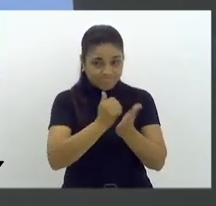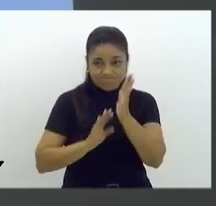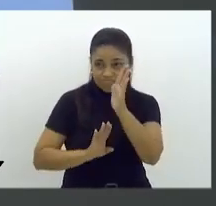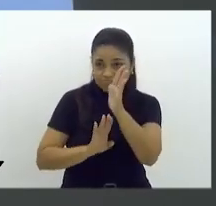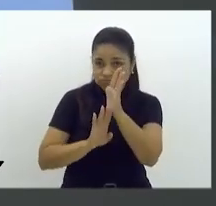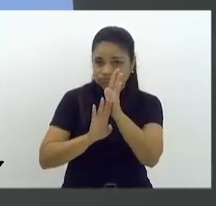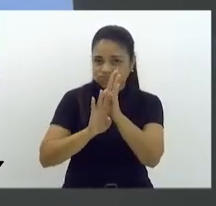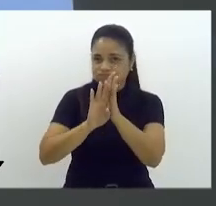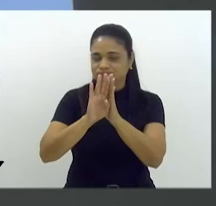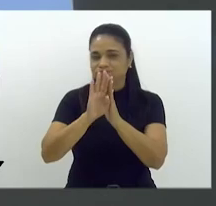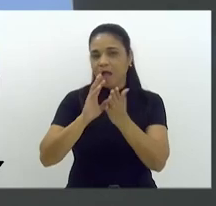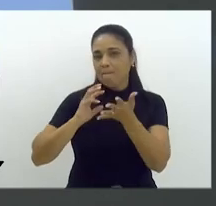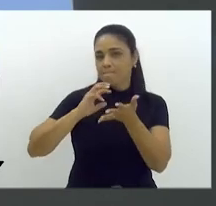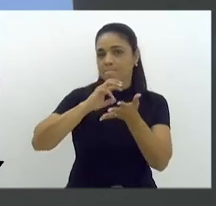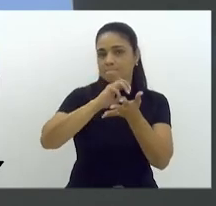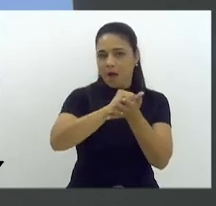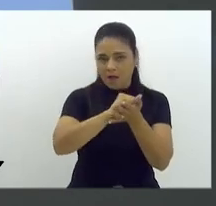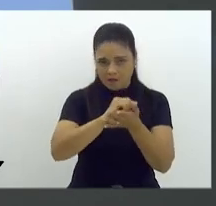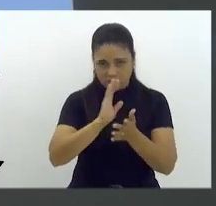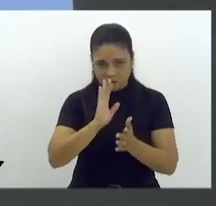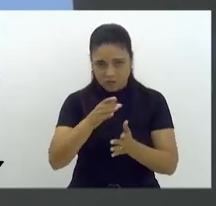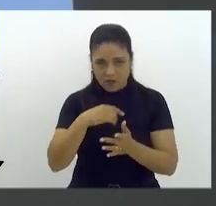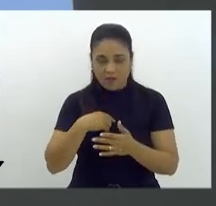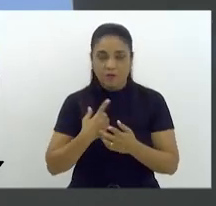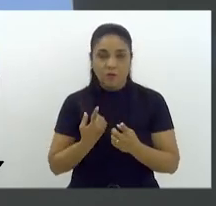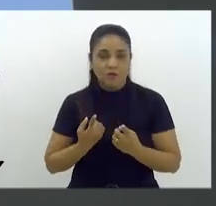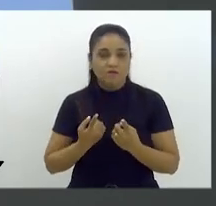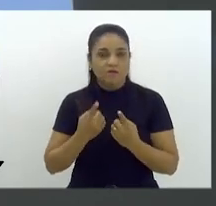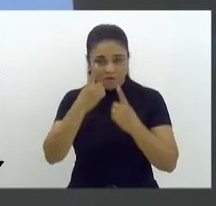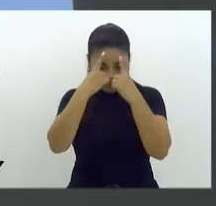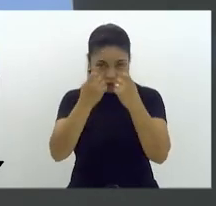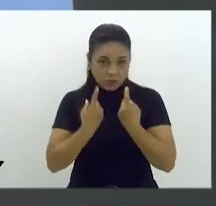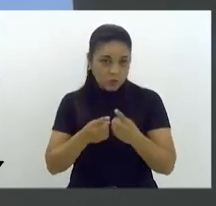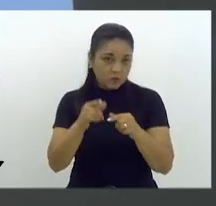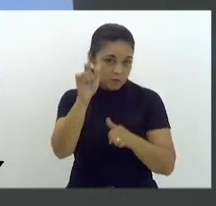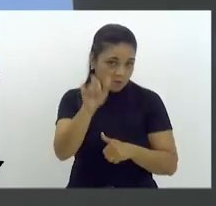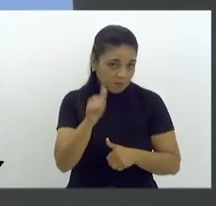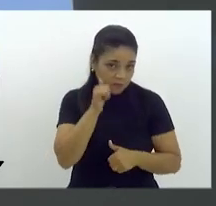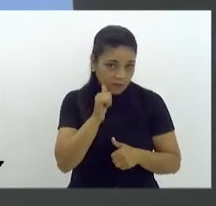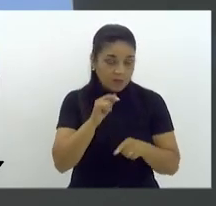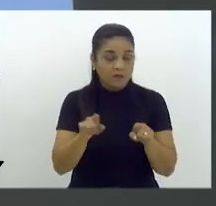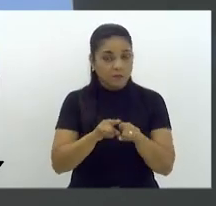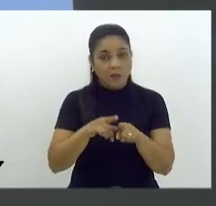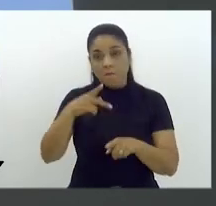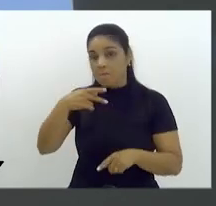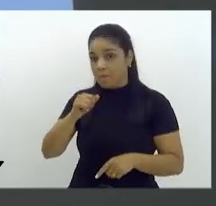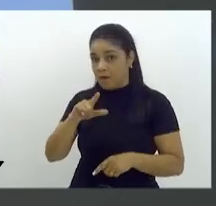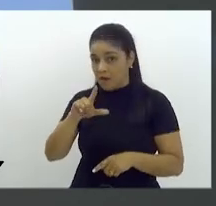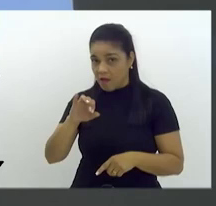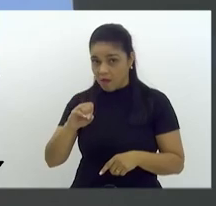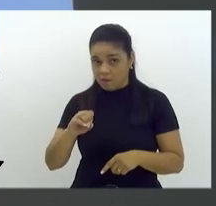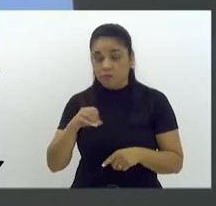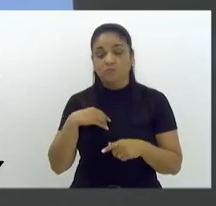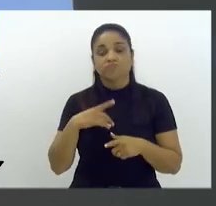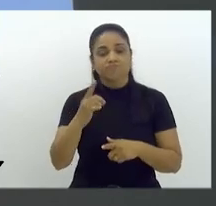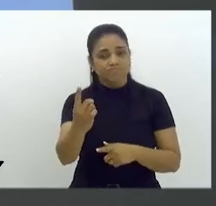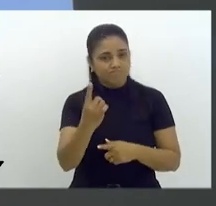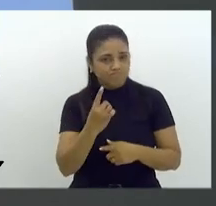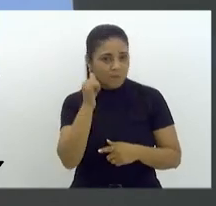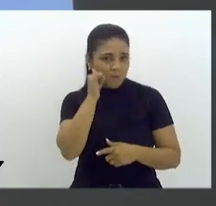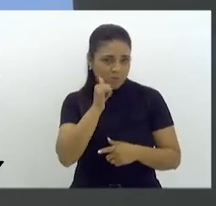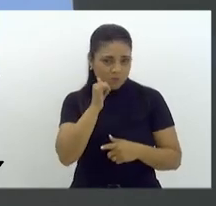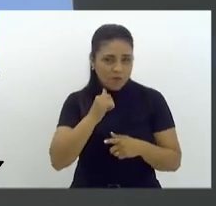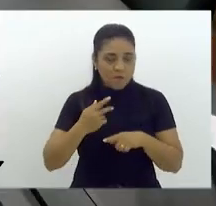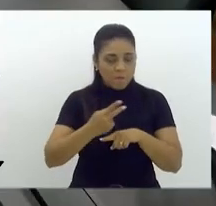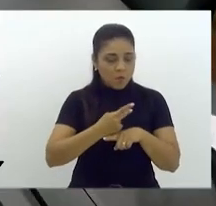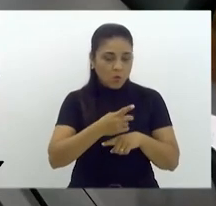de ocorrências e como doutor Pablo deve ter mencionado realmente as mulheres procuram adeã para